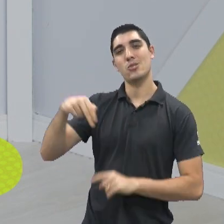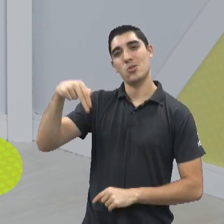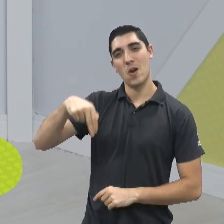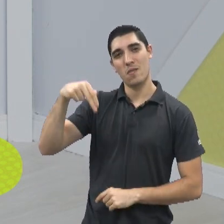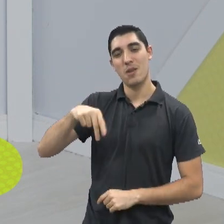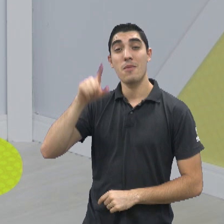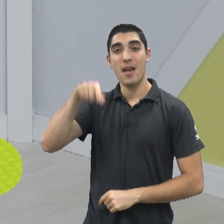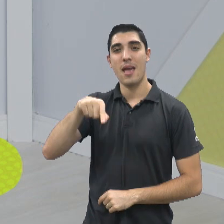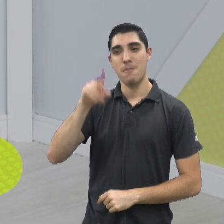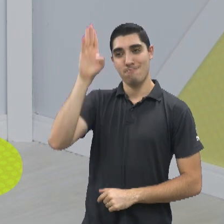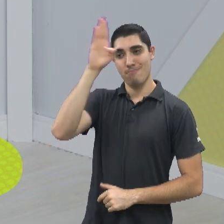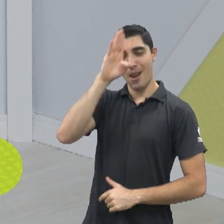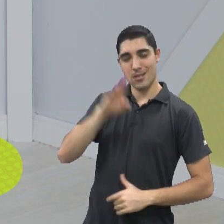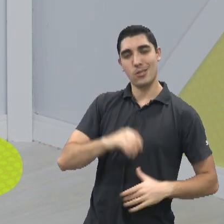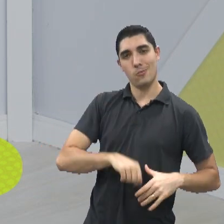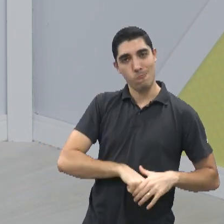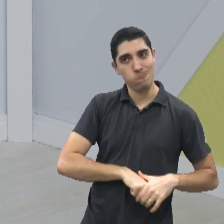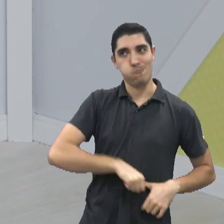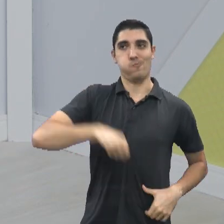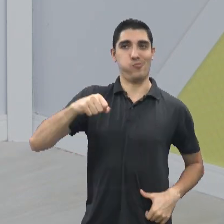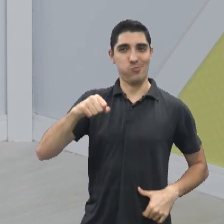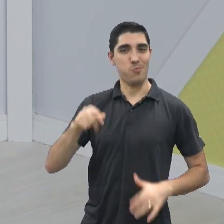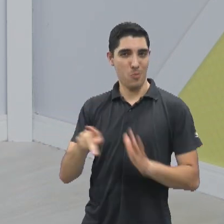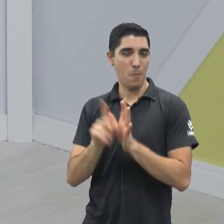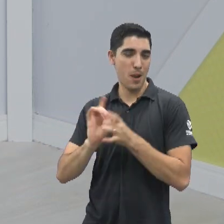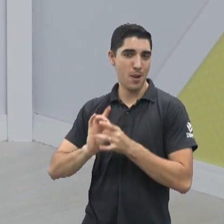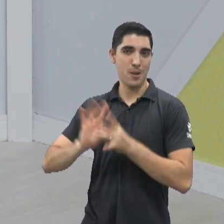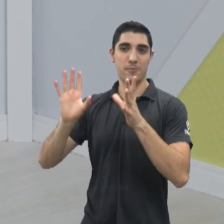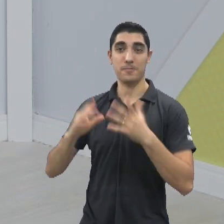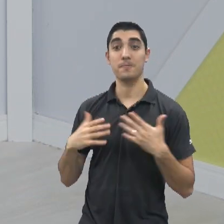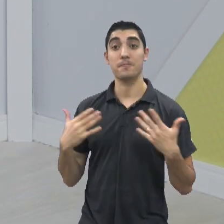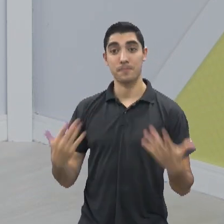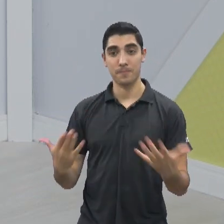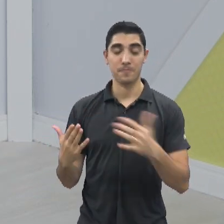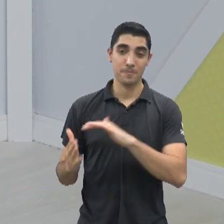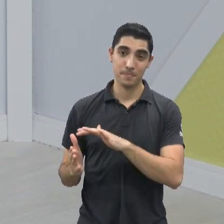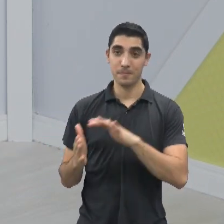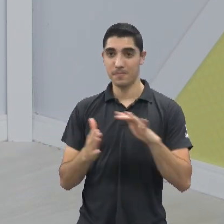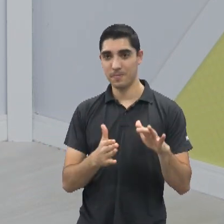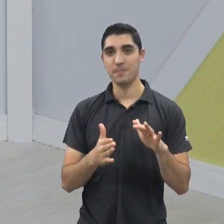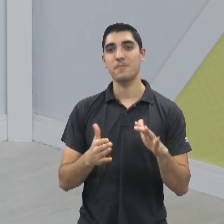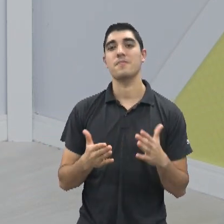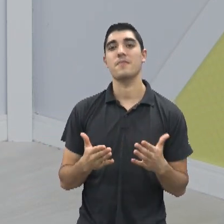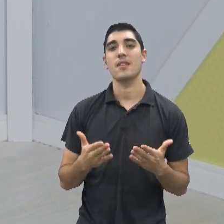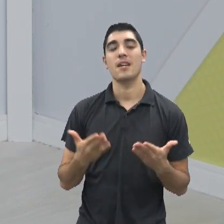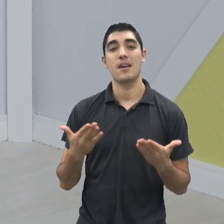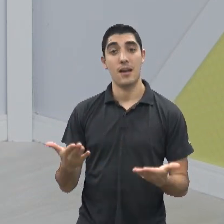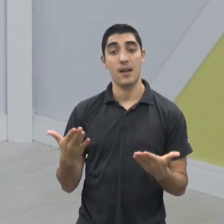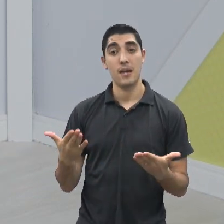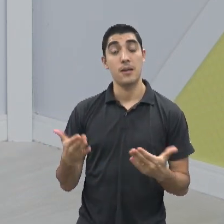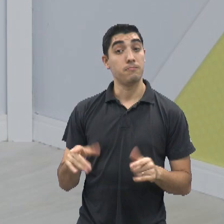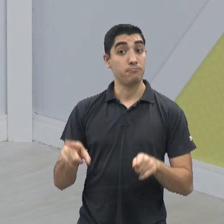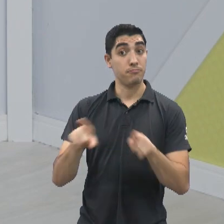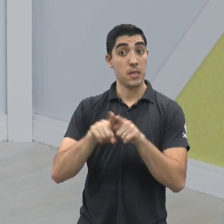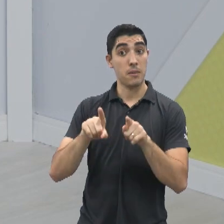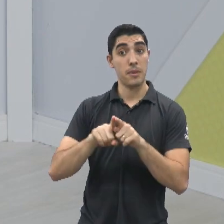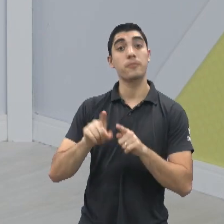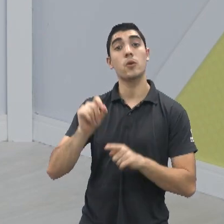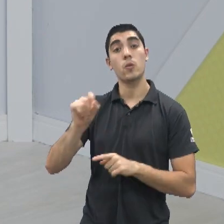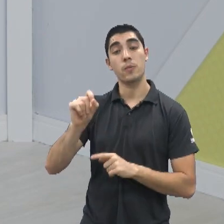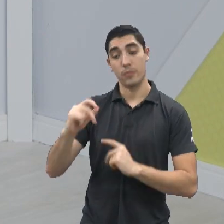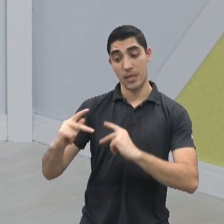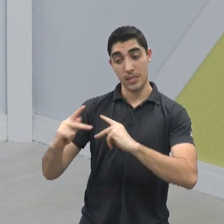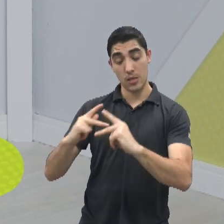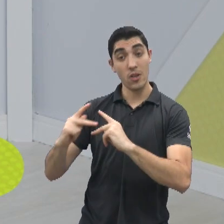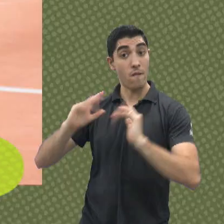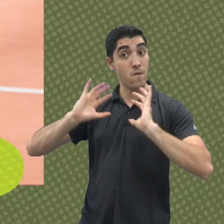às 18 horas no Lineu de Moura. Falando agora de vôlei, mudando um pouquinho de assunto, o São José voltou a vencer também no vôlei